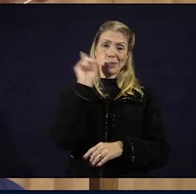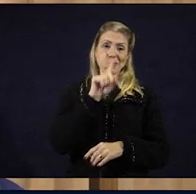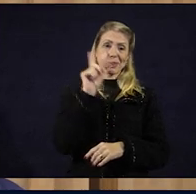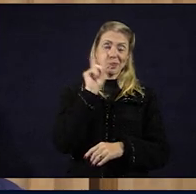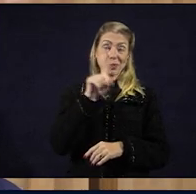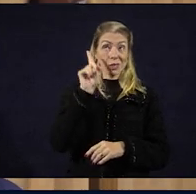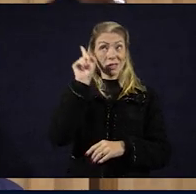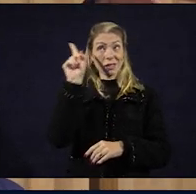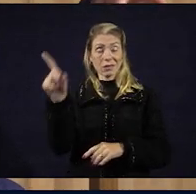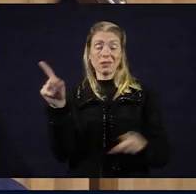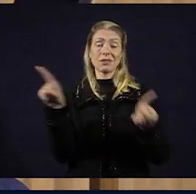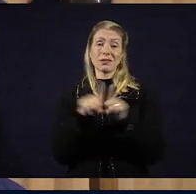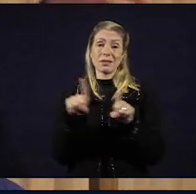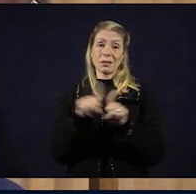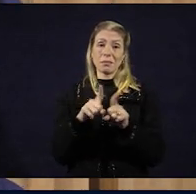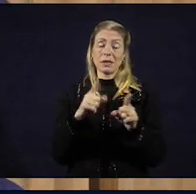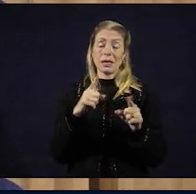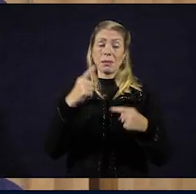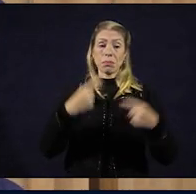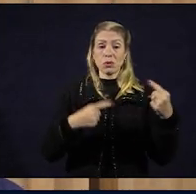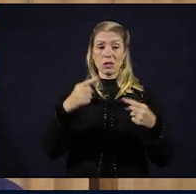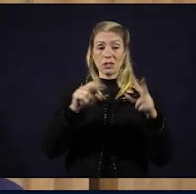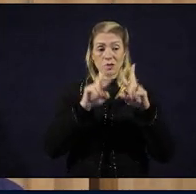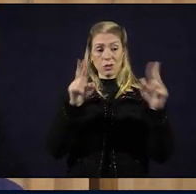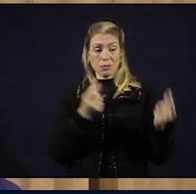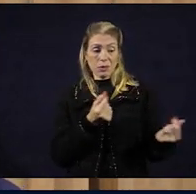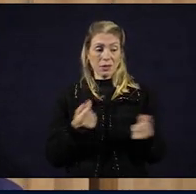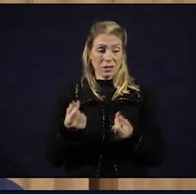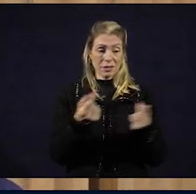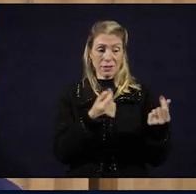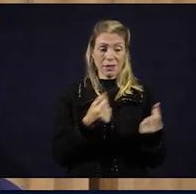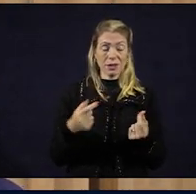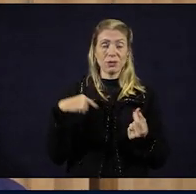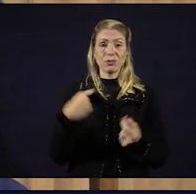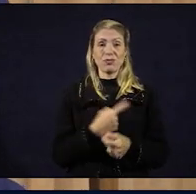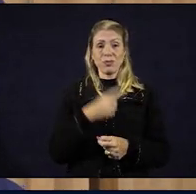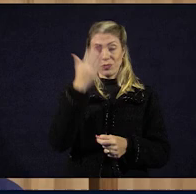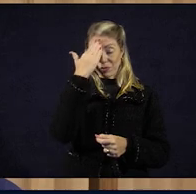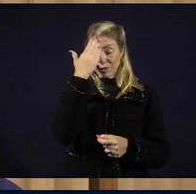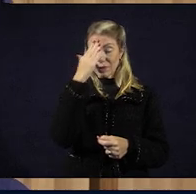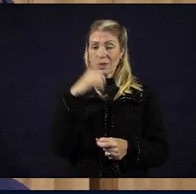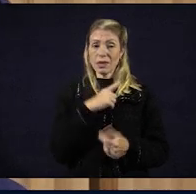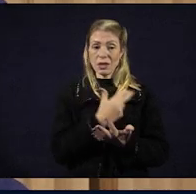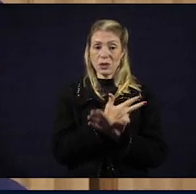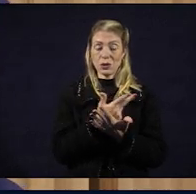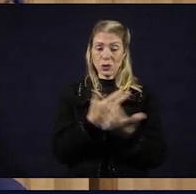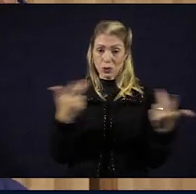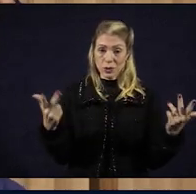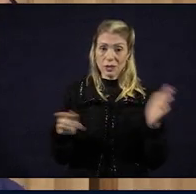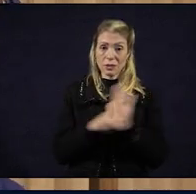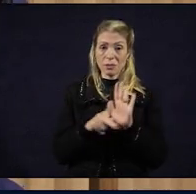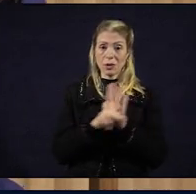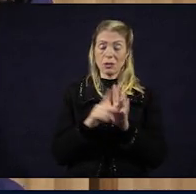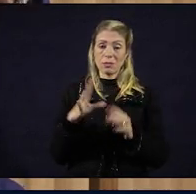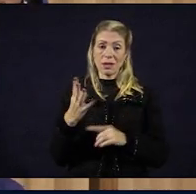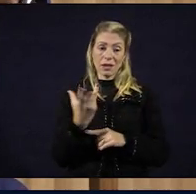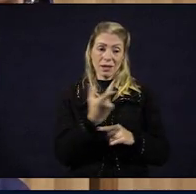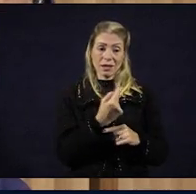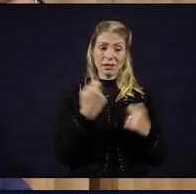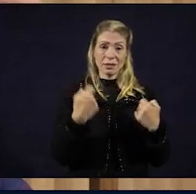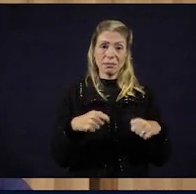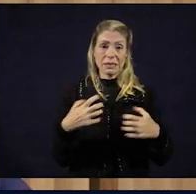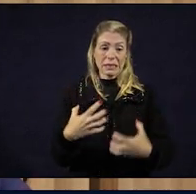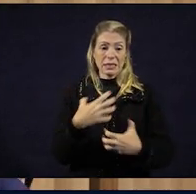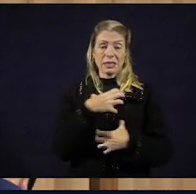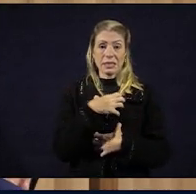monetária ela tem muito de ciência ela tem também uma boa um bom componente de arte você tem que testar tem que sentir tem que entender a